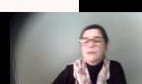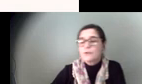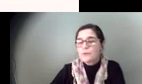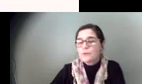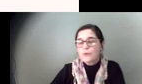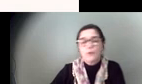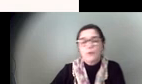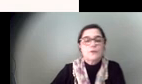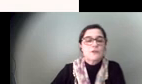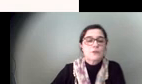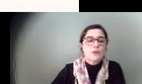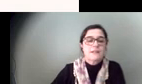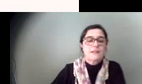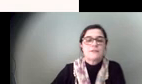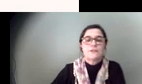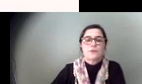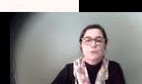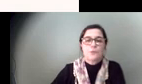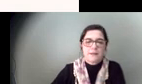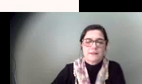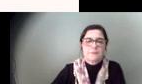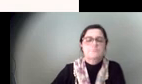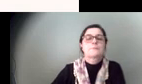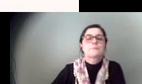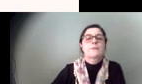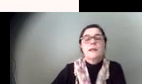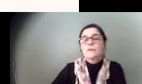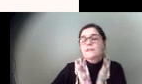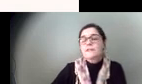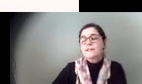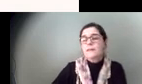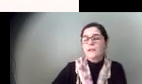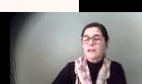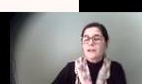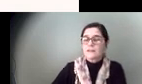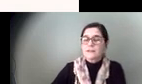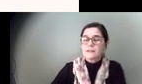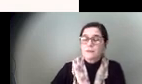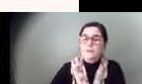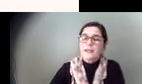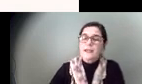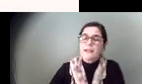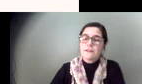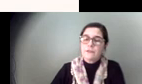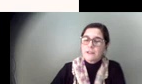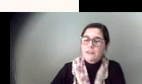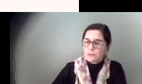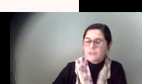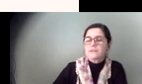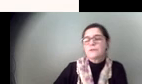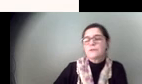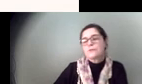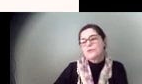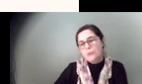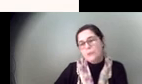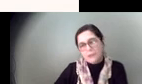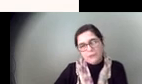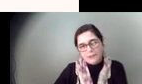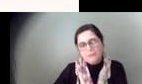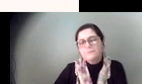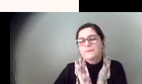e também sobre os jogos escolares virtuais. Vocês sabem que a gravação, ela não vai ter a duração